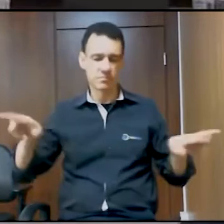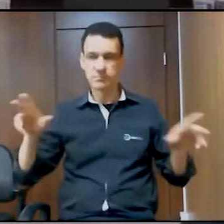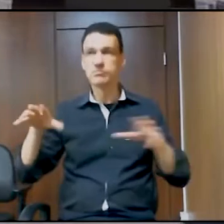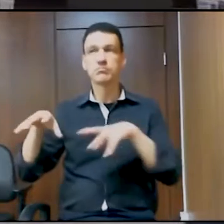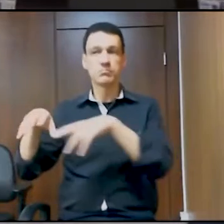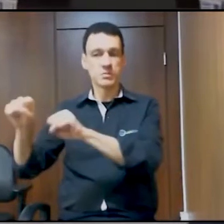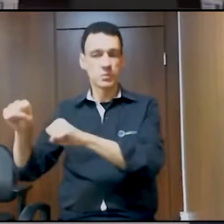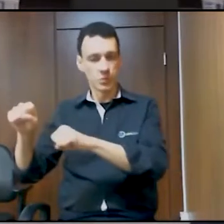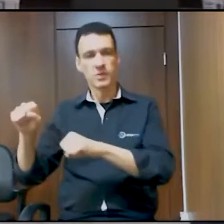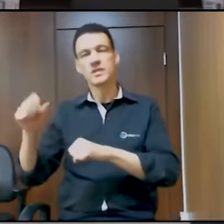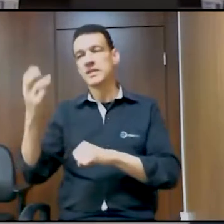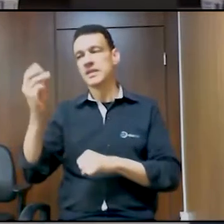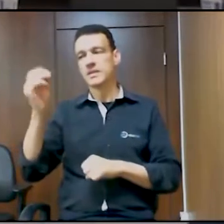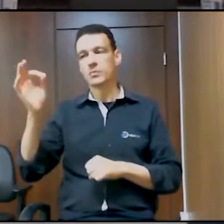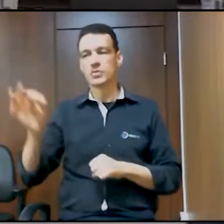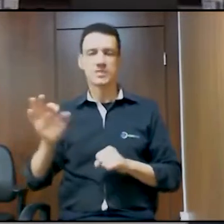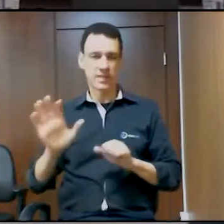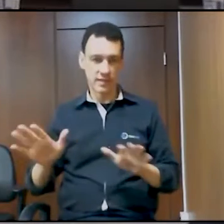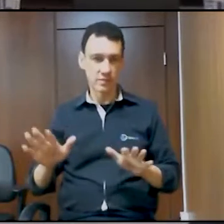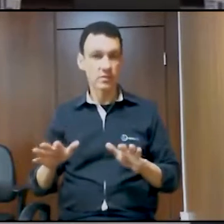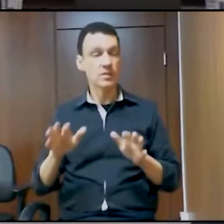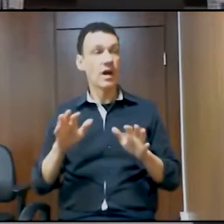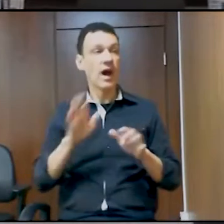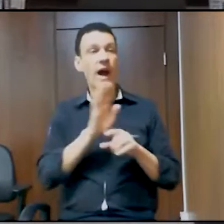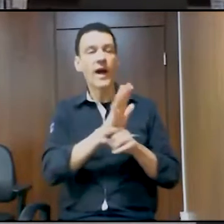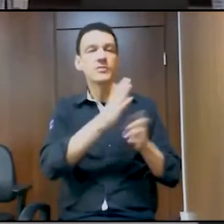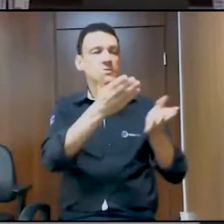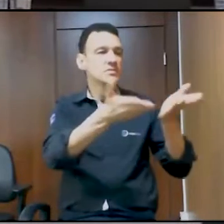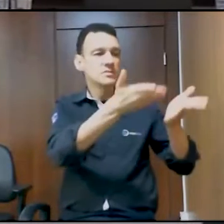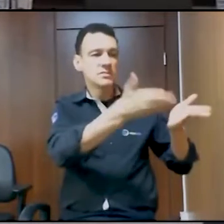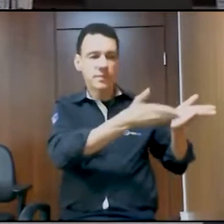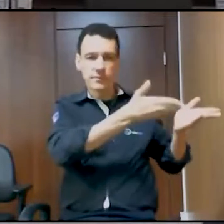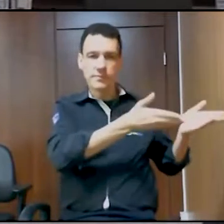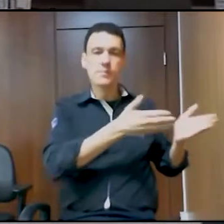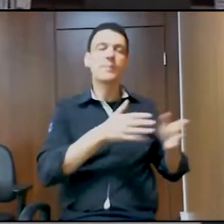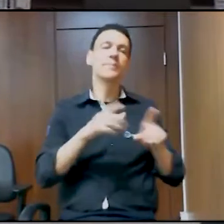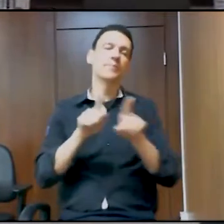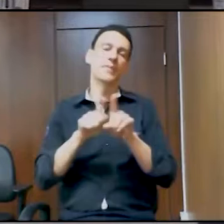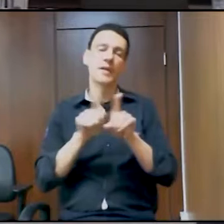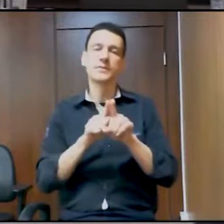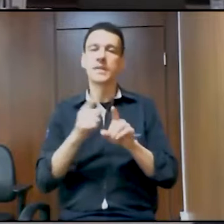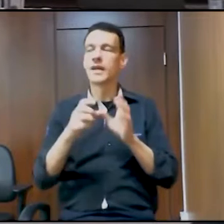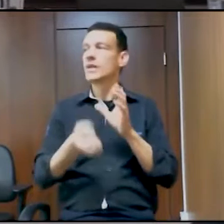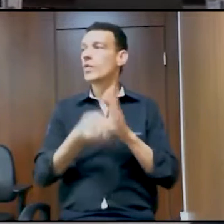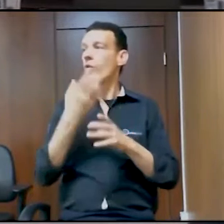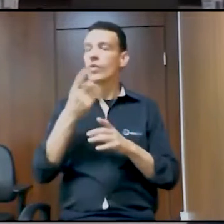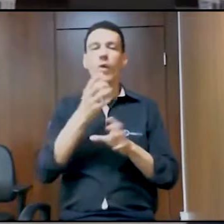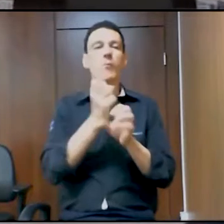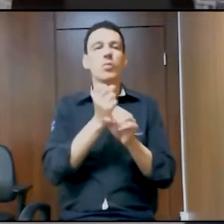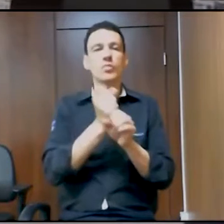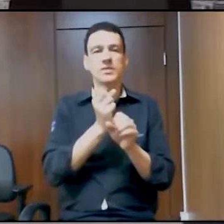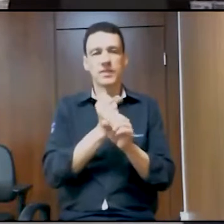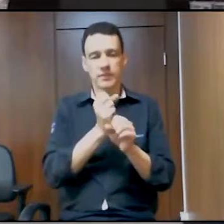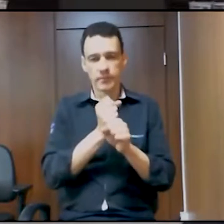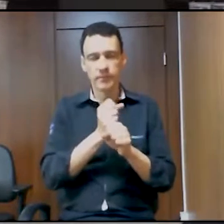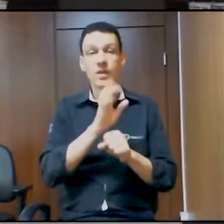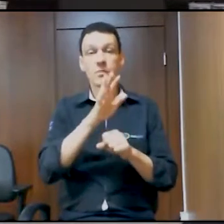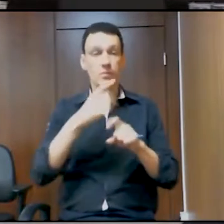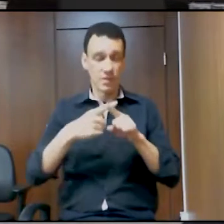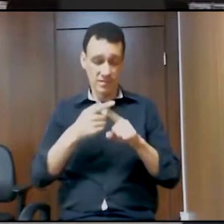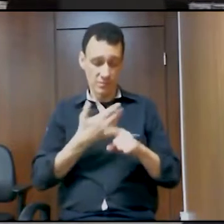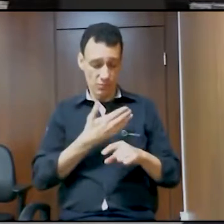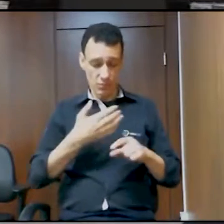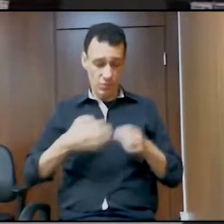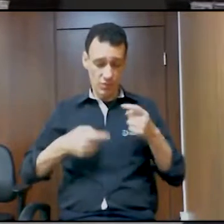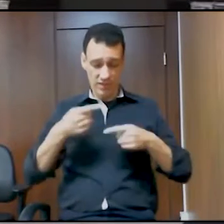E a gente também criou um sistema de pontuações para tentar compensar um fato que a política de locação social hoje é mais cara que o Minha Casa Minha Vida.